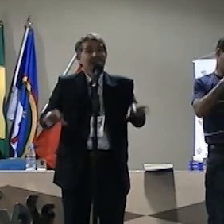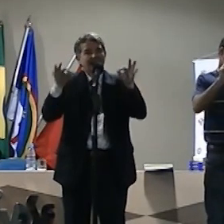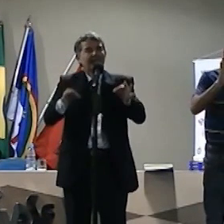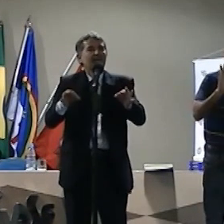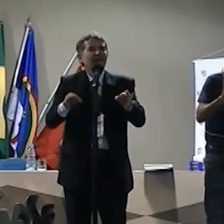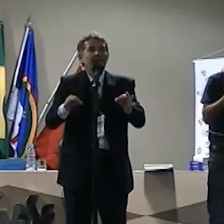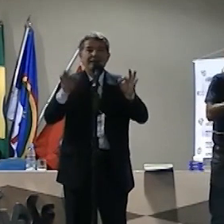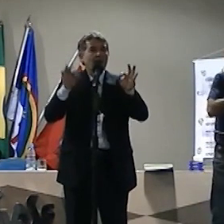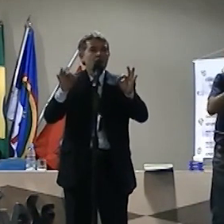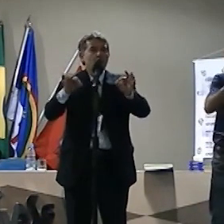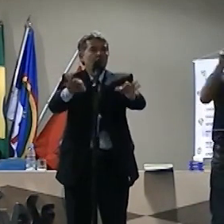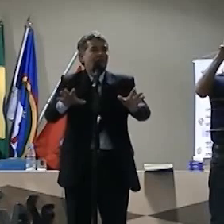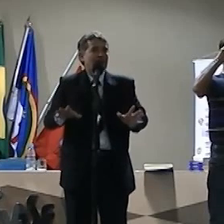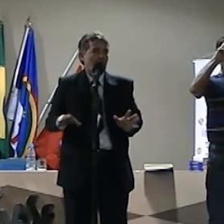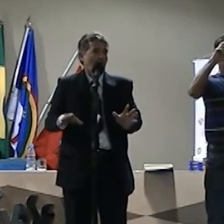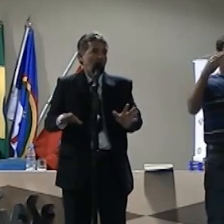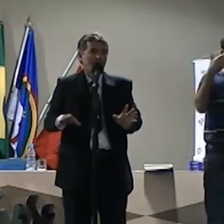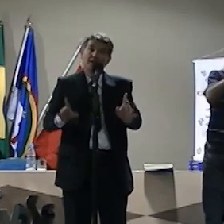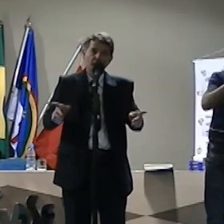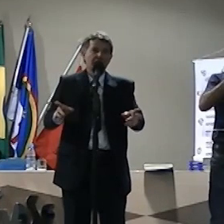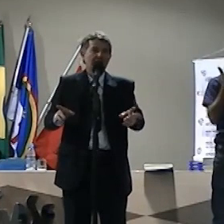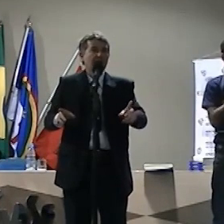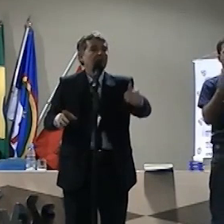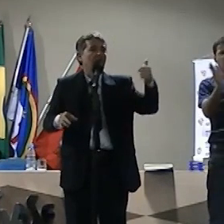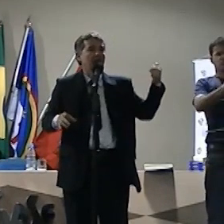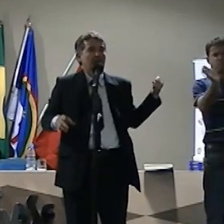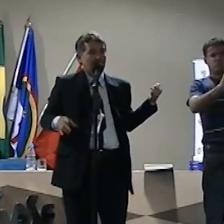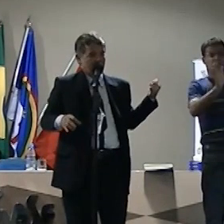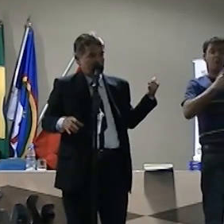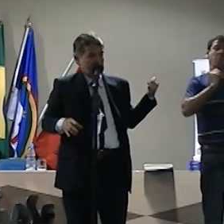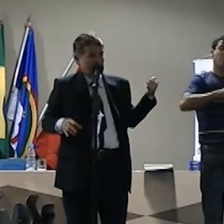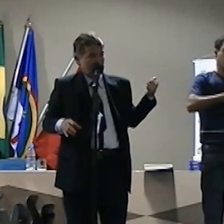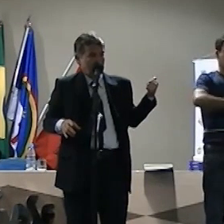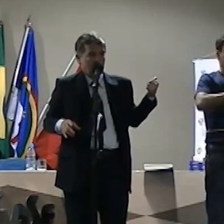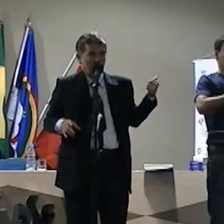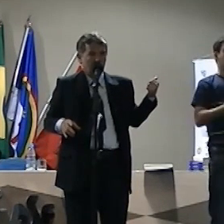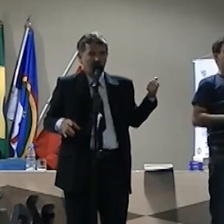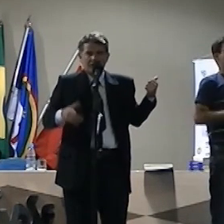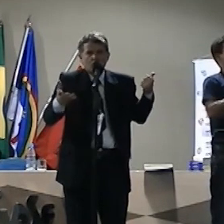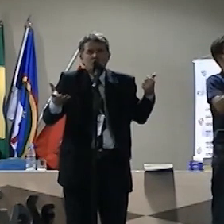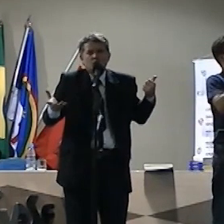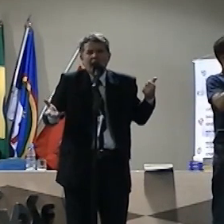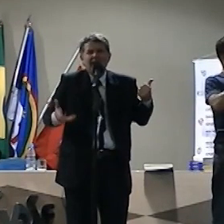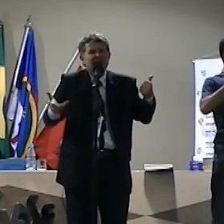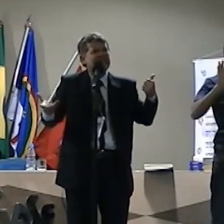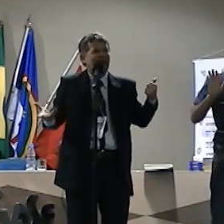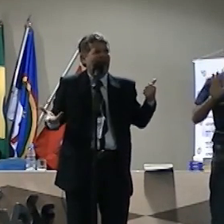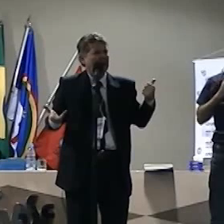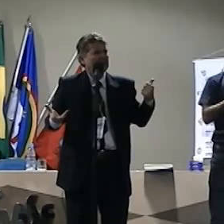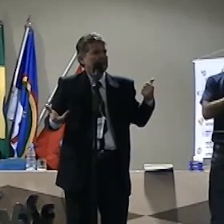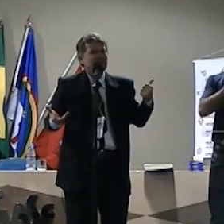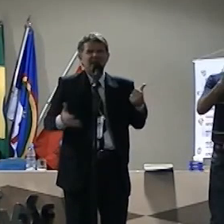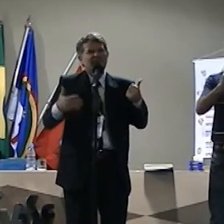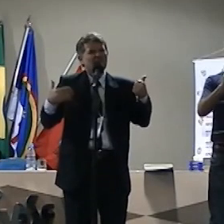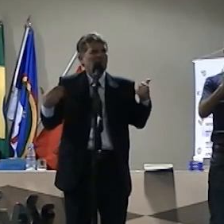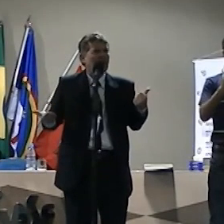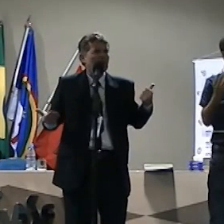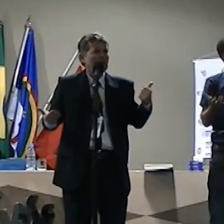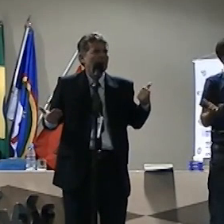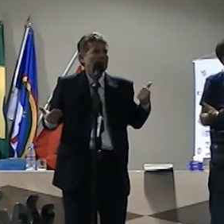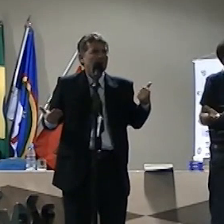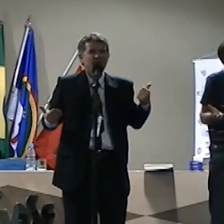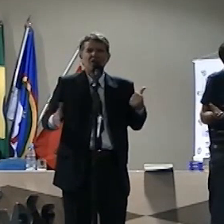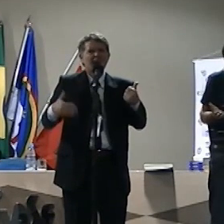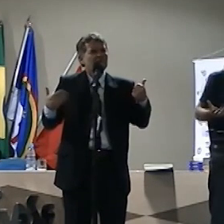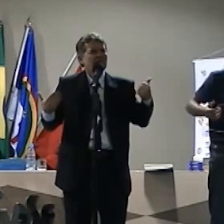religião, na quinta-feira nenhum surdo vai para a escola, nem os intérpretes que vão para a igreja. Isso é aliciar, isso é